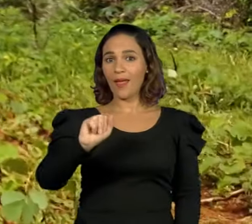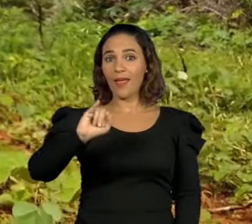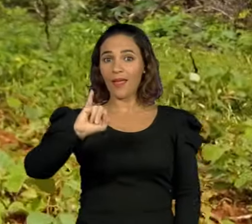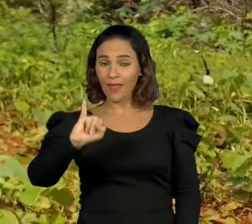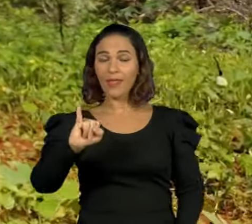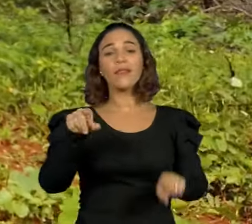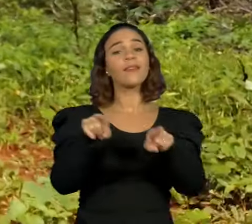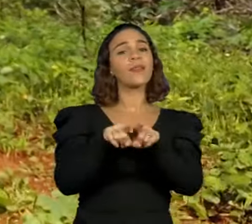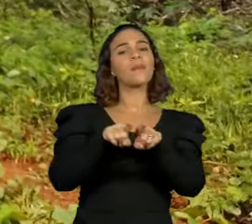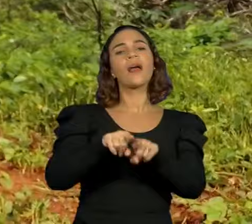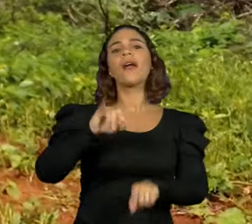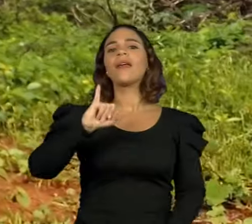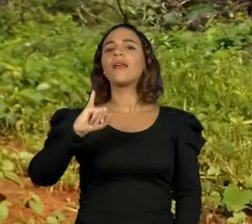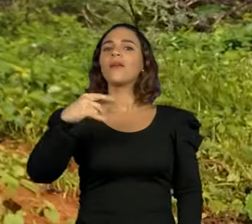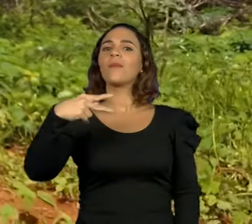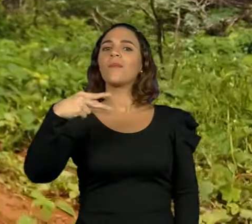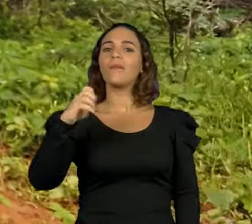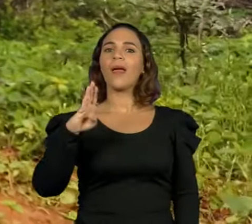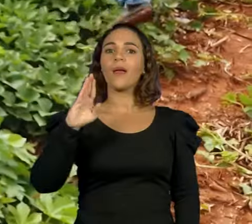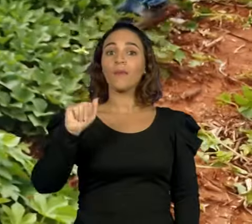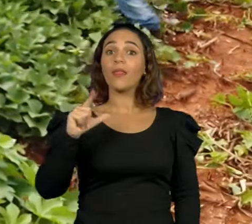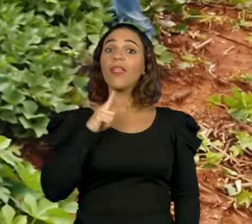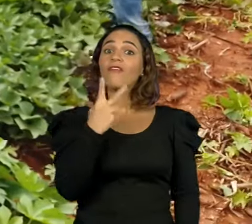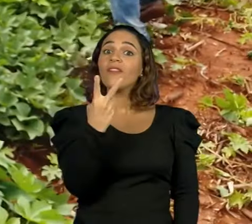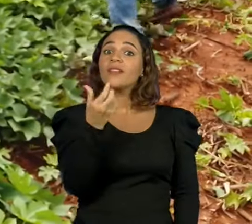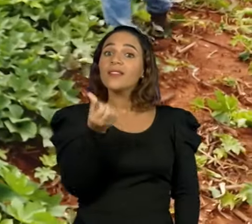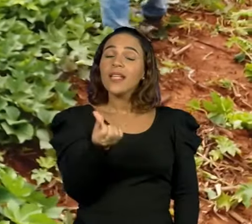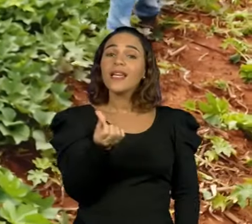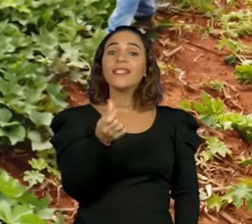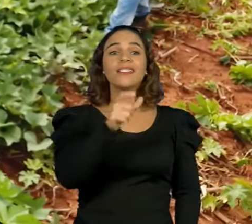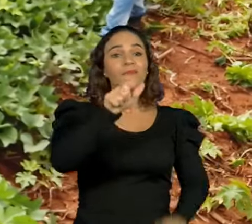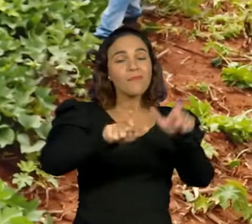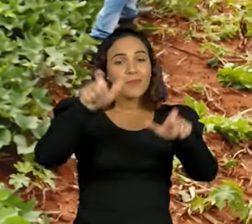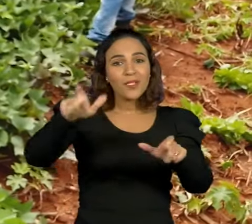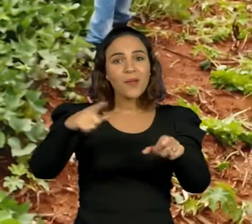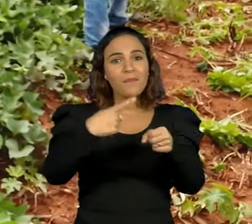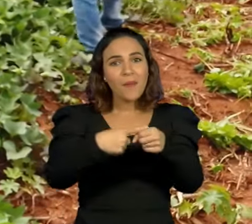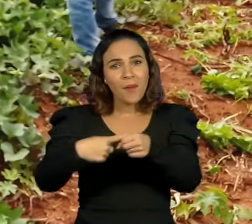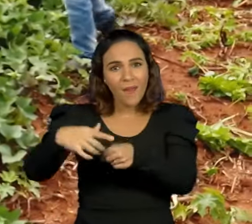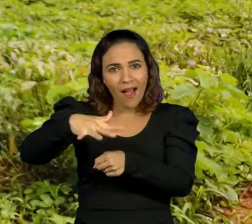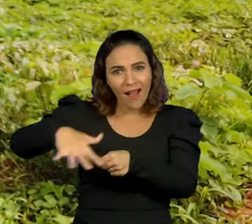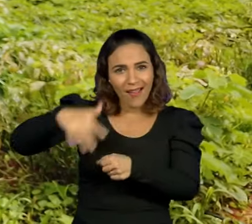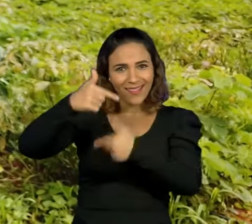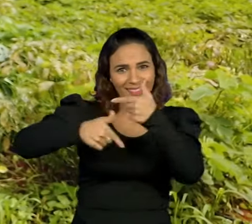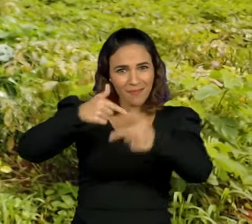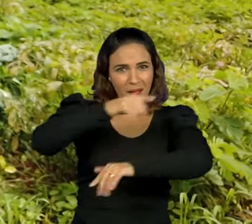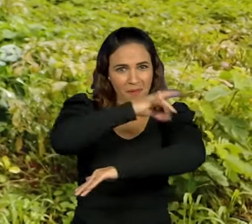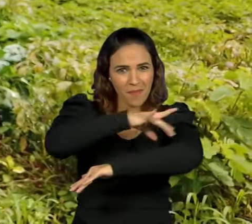foram beneficiados com a assistência técnica. Todos trabalham com agricultura orgânica.